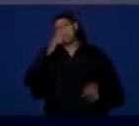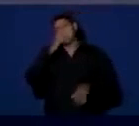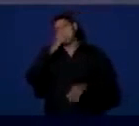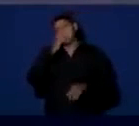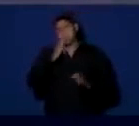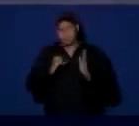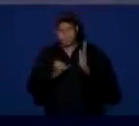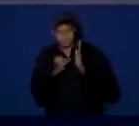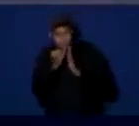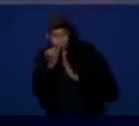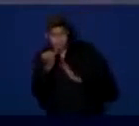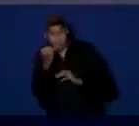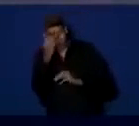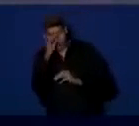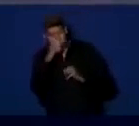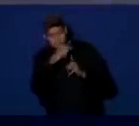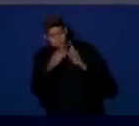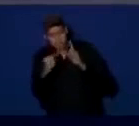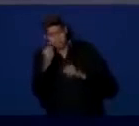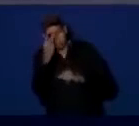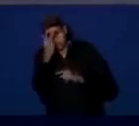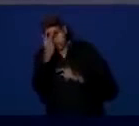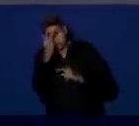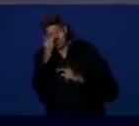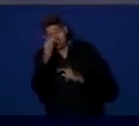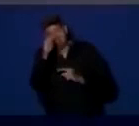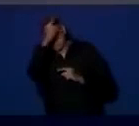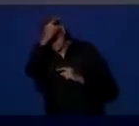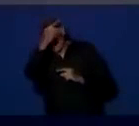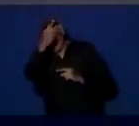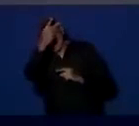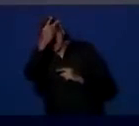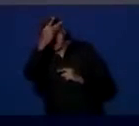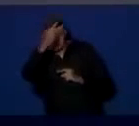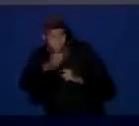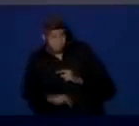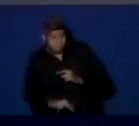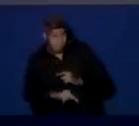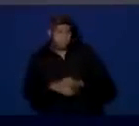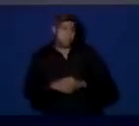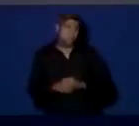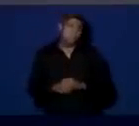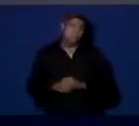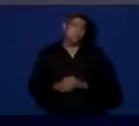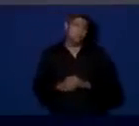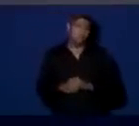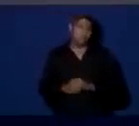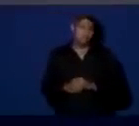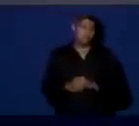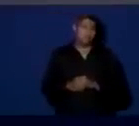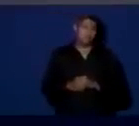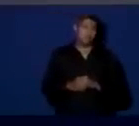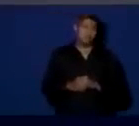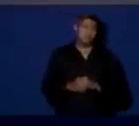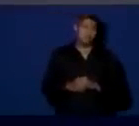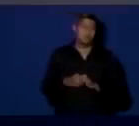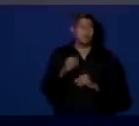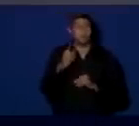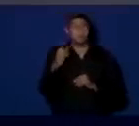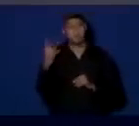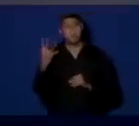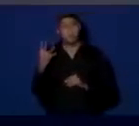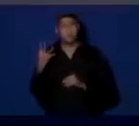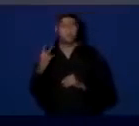uma inflação centrada em 4,5 com 2 para cima, 2 para baixo. Você não pode achar razoável, né, inflações de